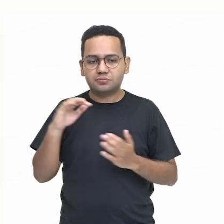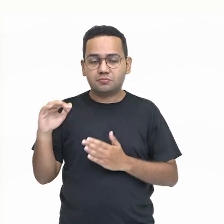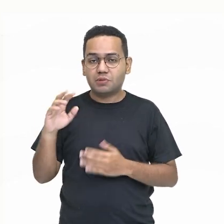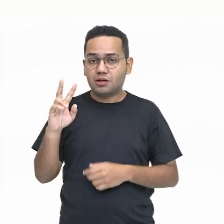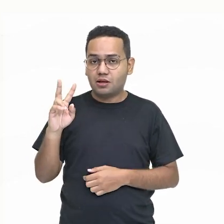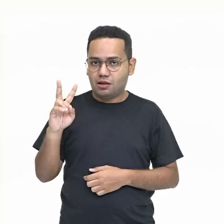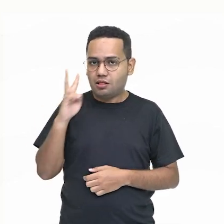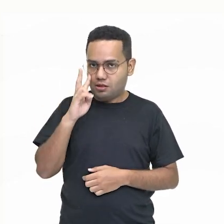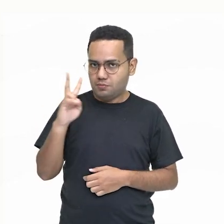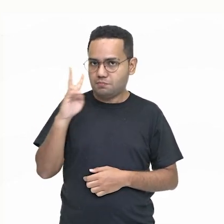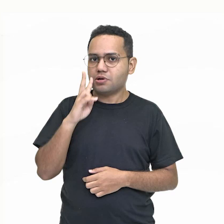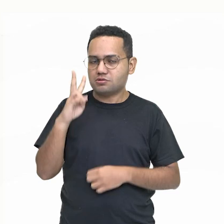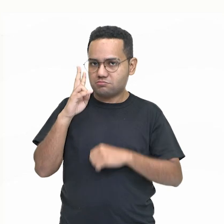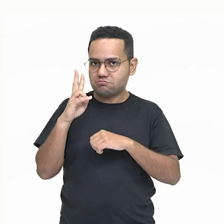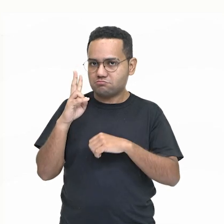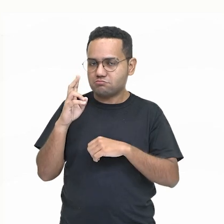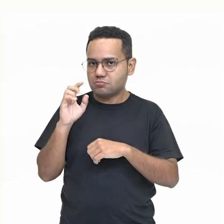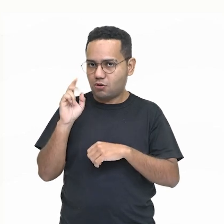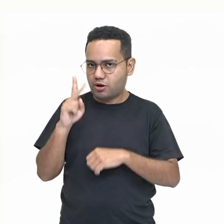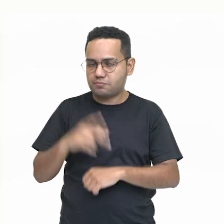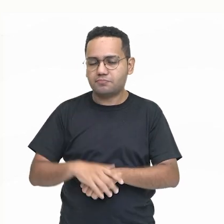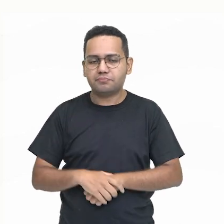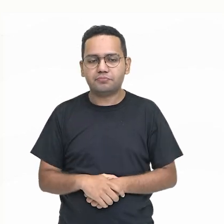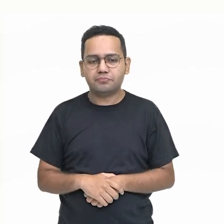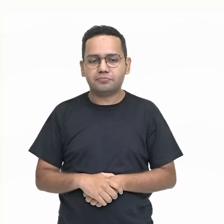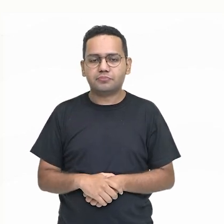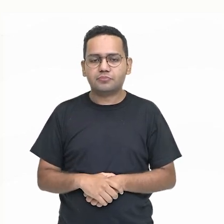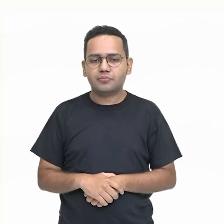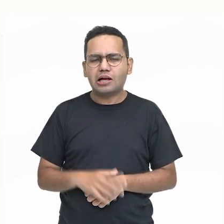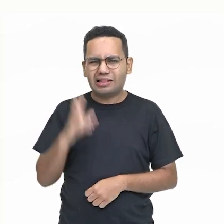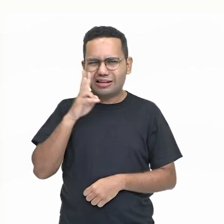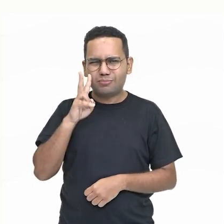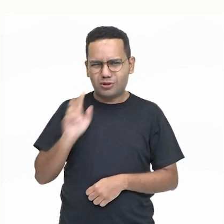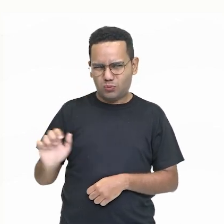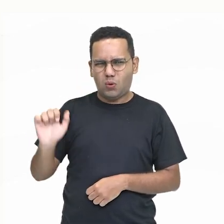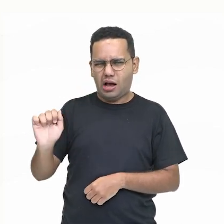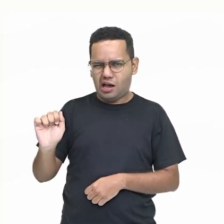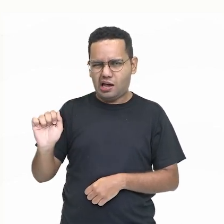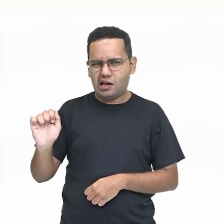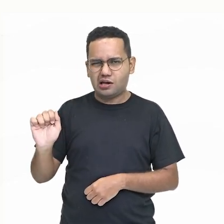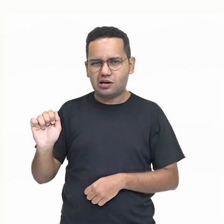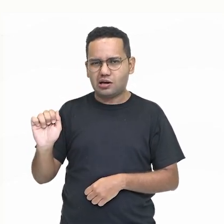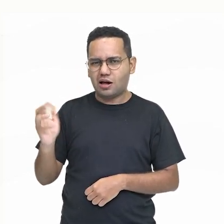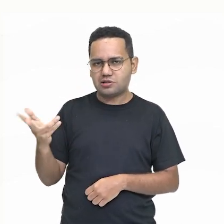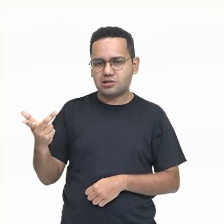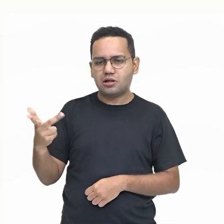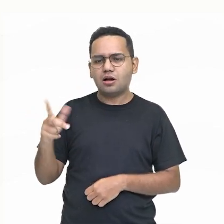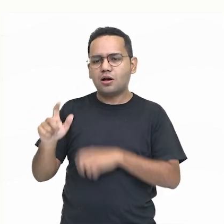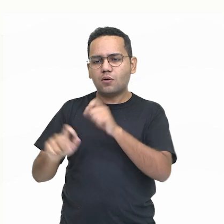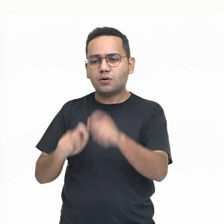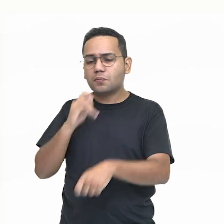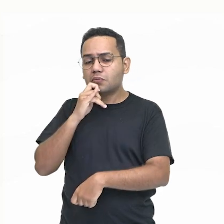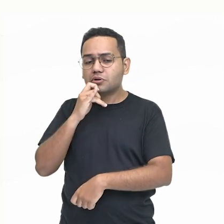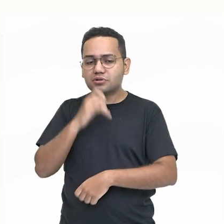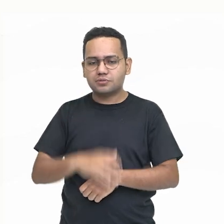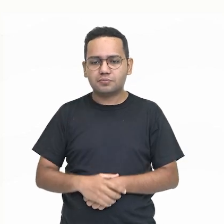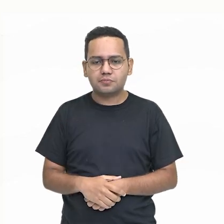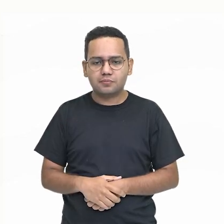ó, lembrando, como a aceleração vai ser igual, ela é igual a quem? O valor